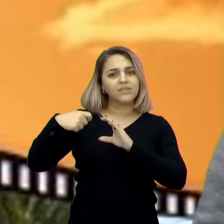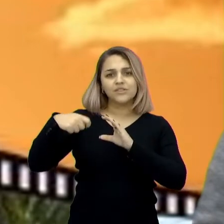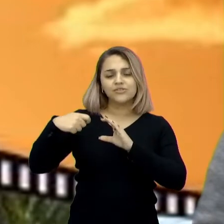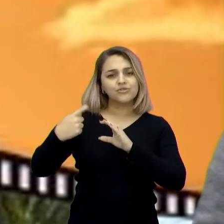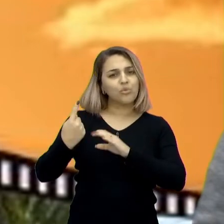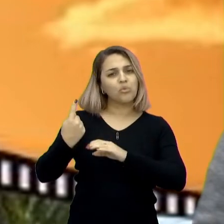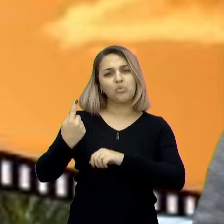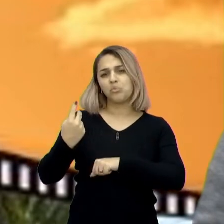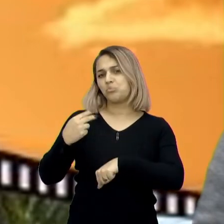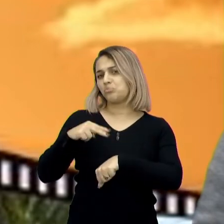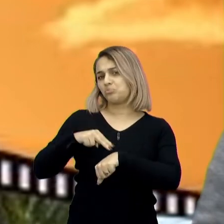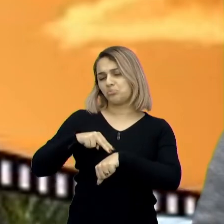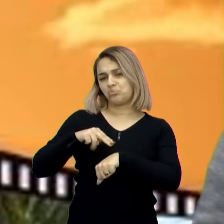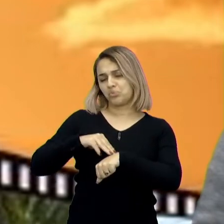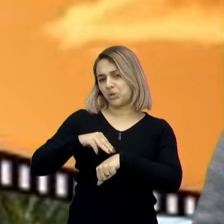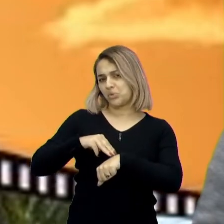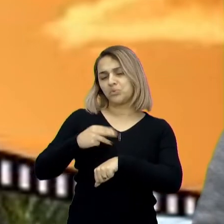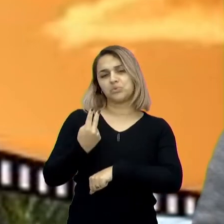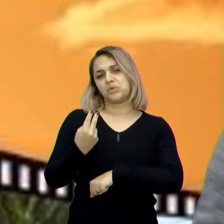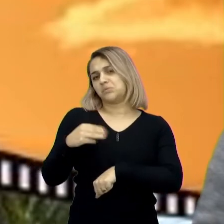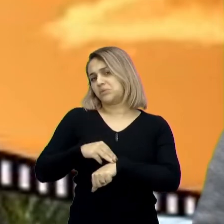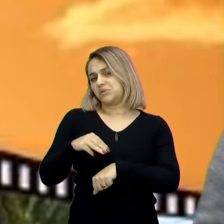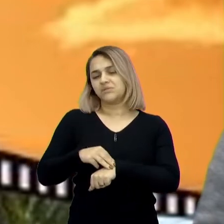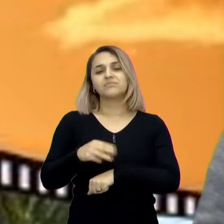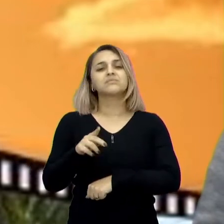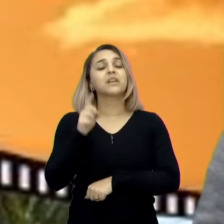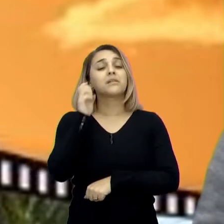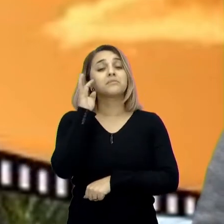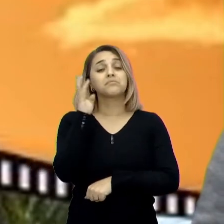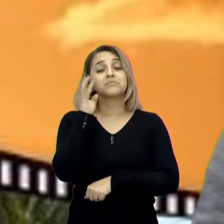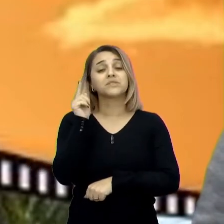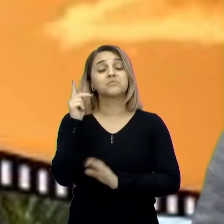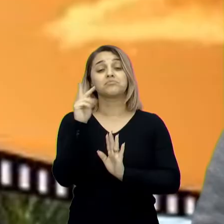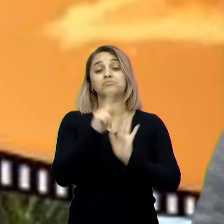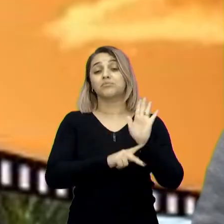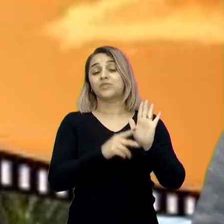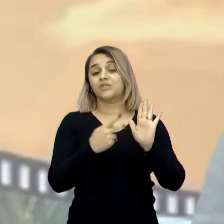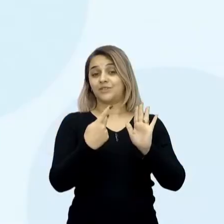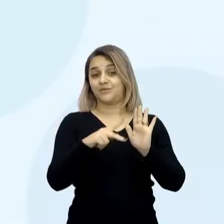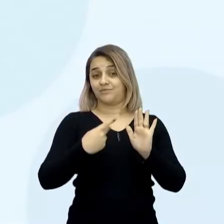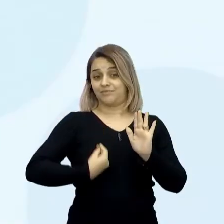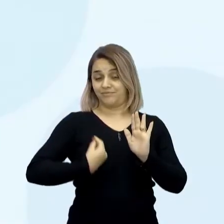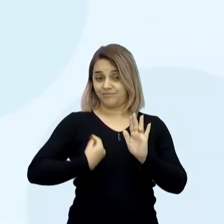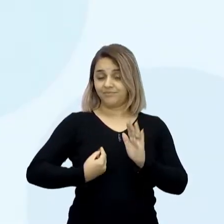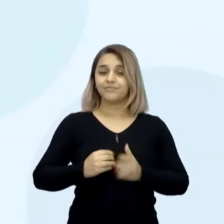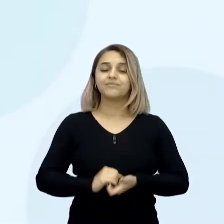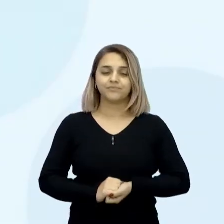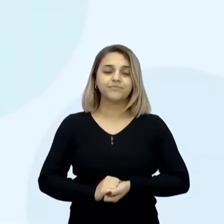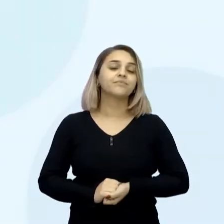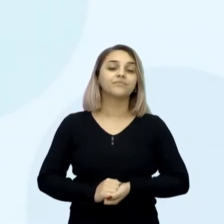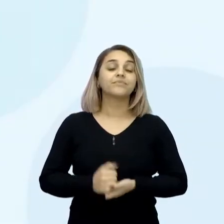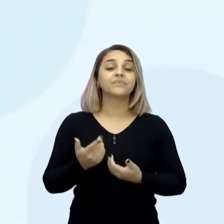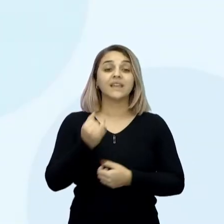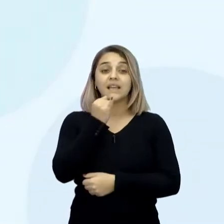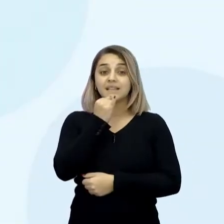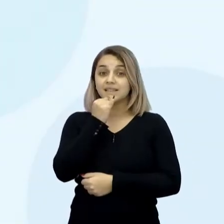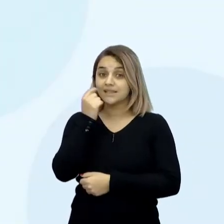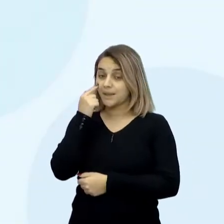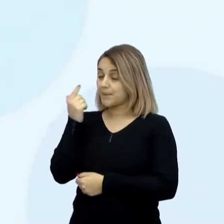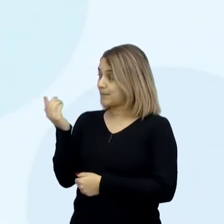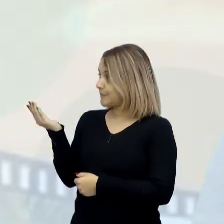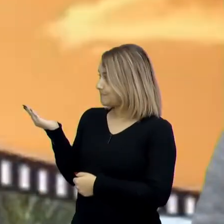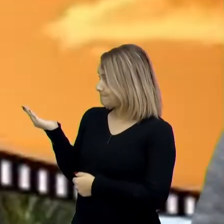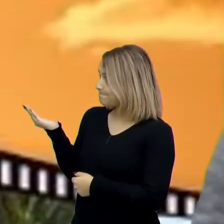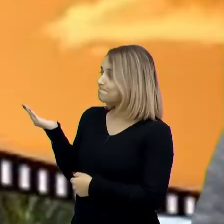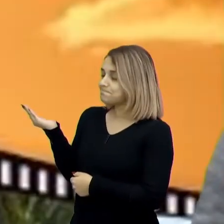3 minutos, tá certo, gente? Sempre pensando no projeto de vida de vocês. Temos mais um exemplo de um recorte aí de um vídeo